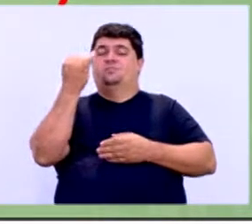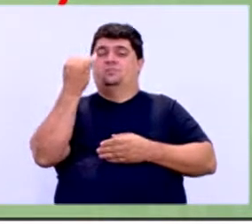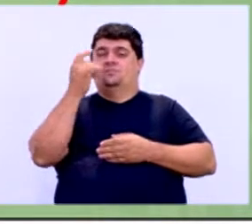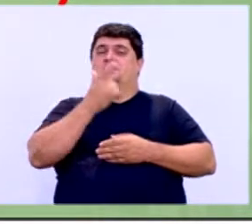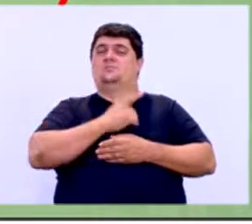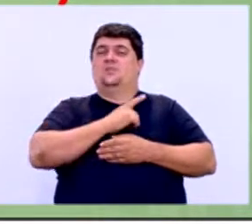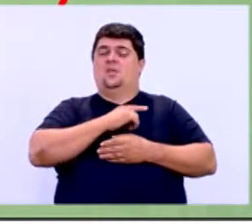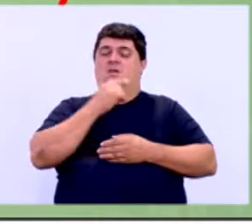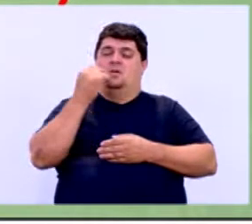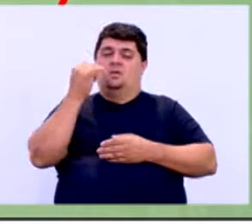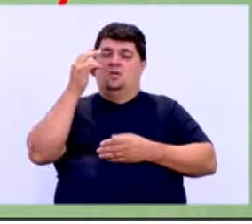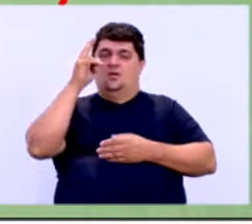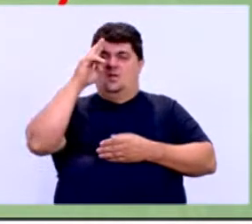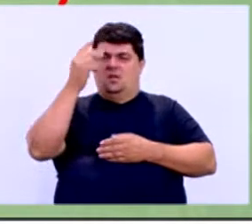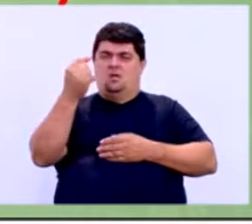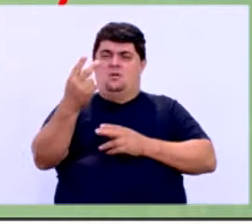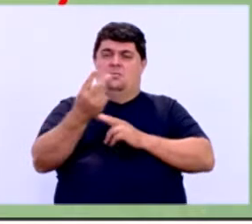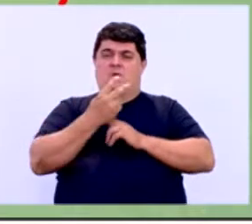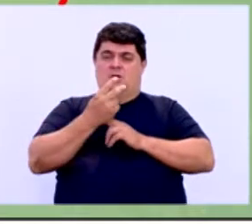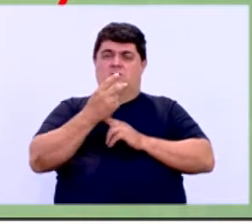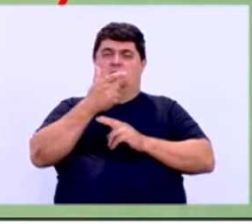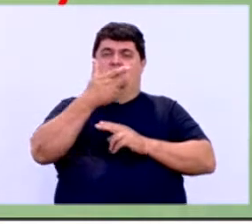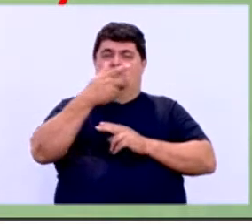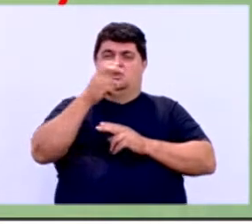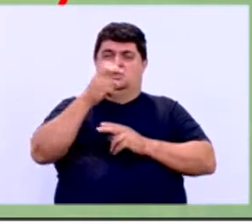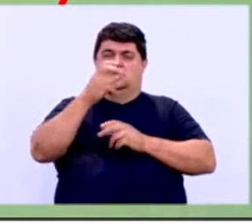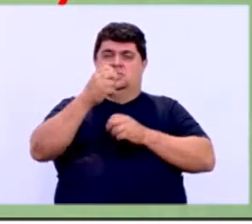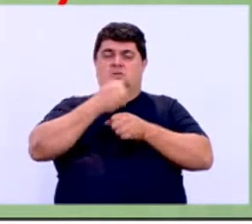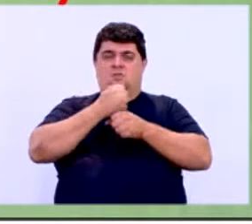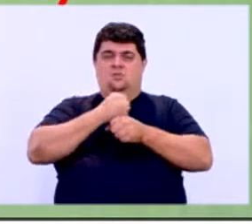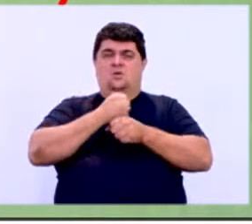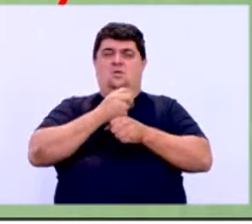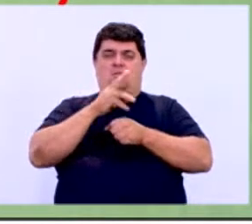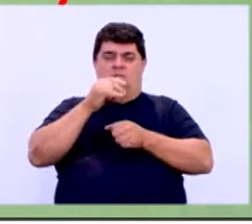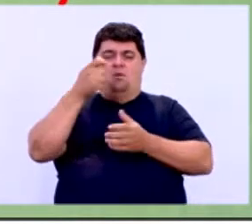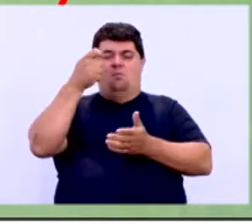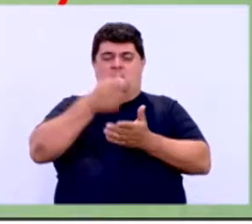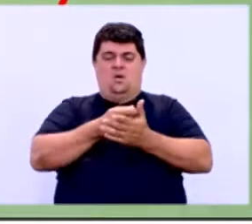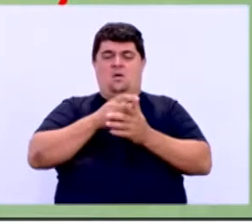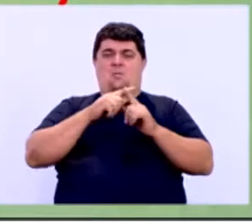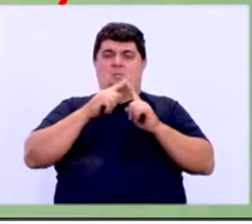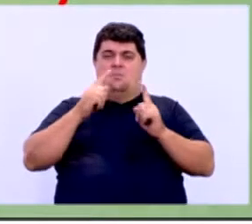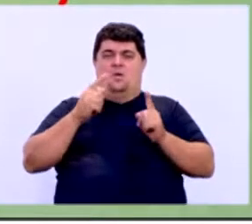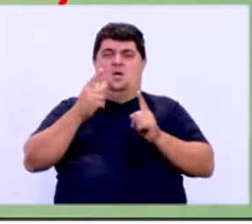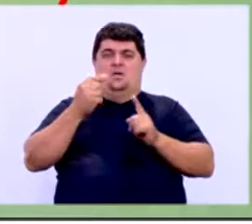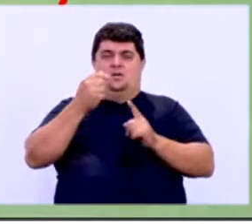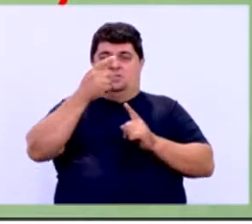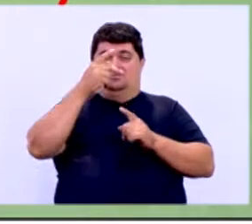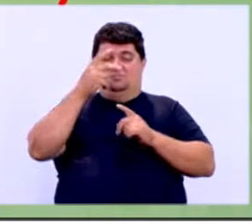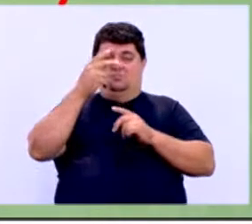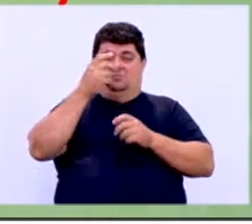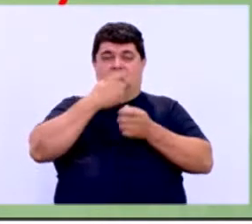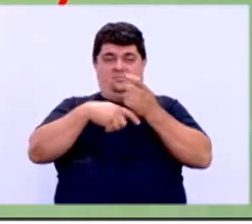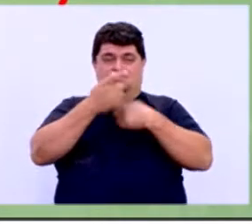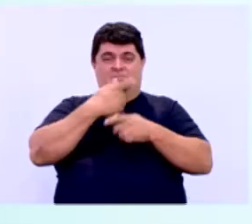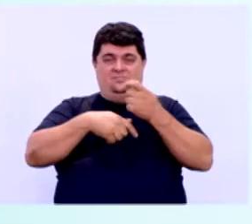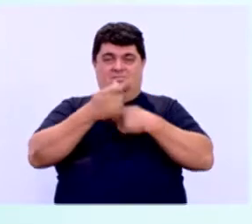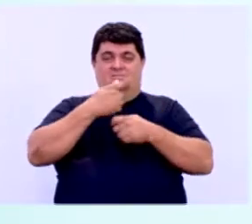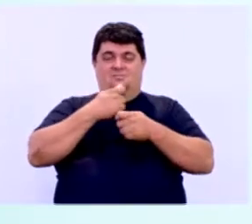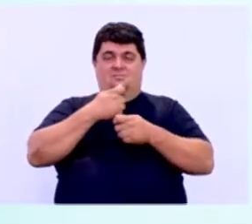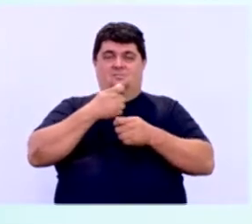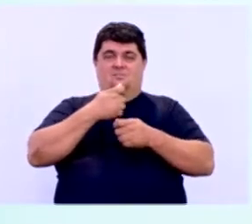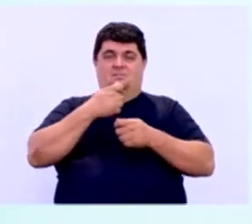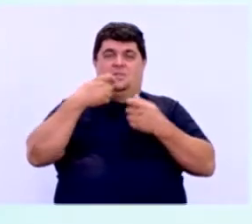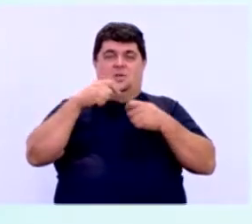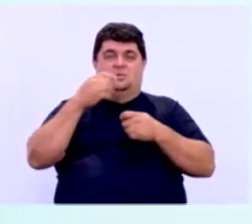esses empréstimos de 25 anos, eles devem ser pagos, é claro. Mas o empresário, ao pegar um empréstimo desse a longo prazo,